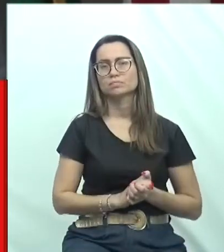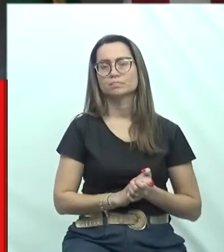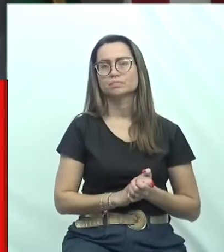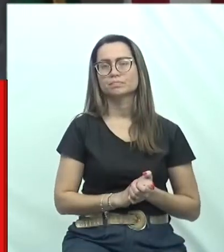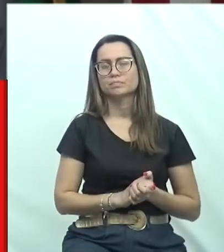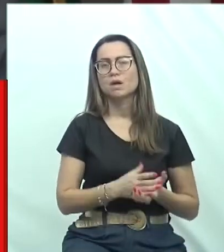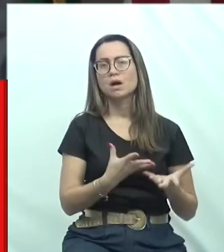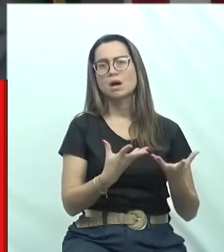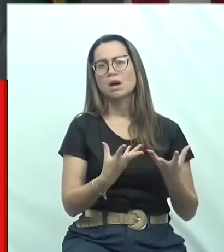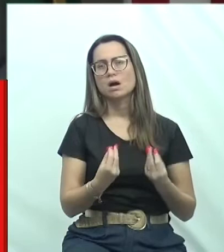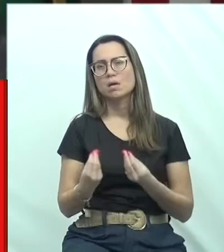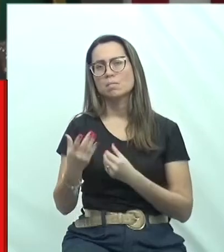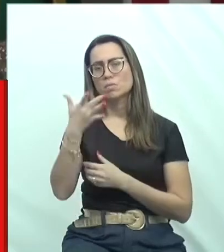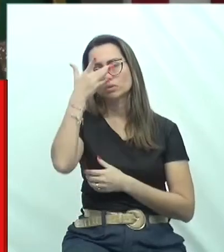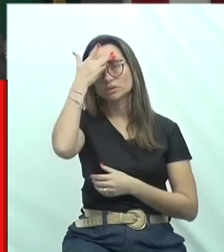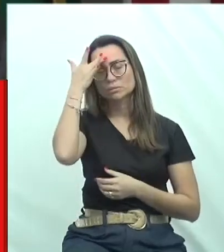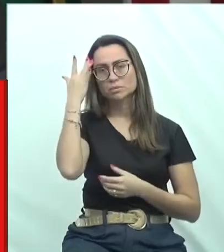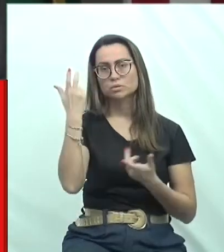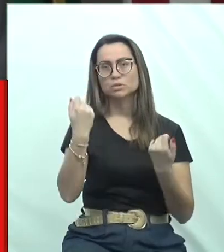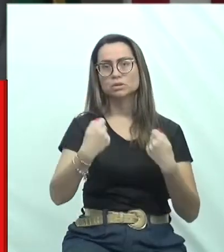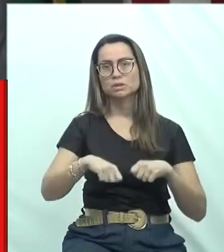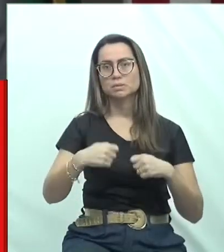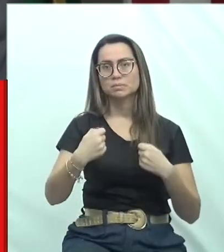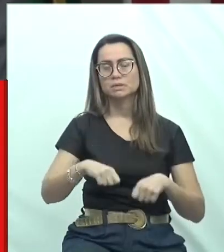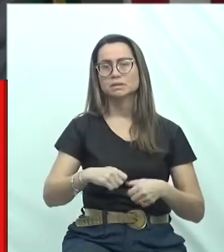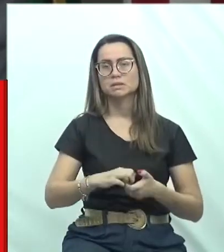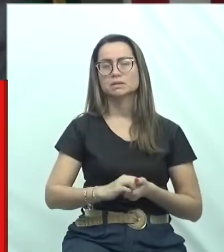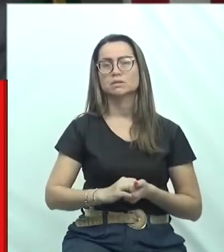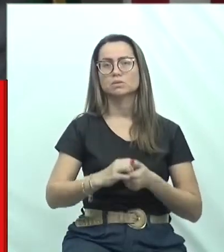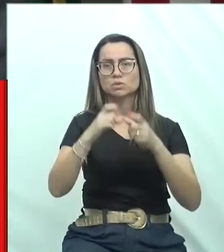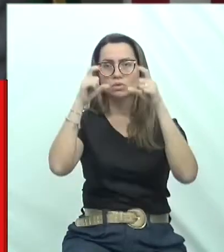muitas pessoas que precisam de óculos, né?